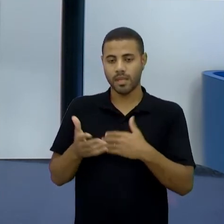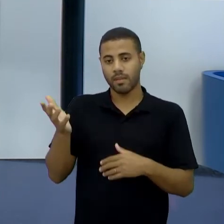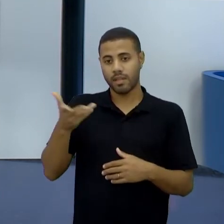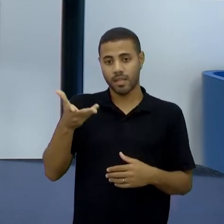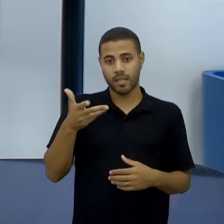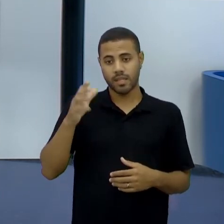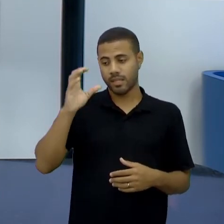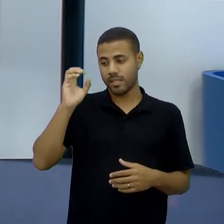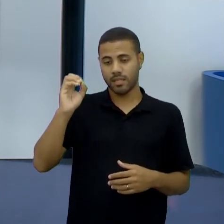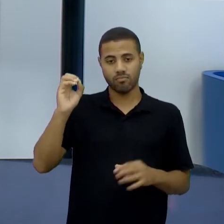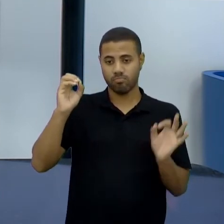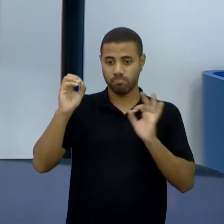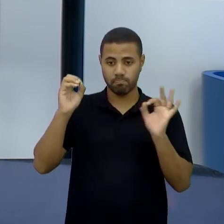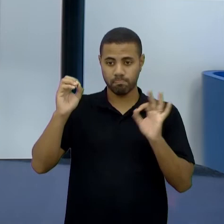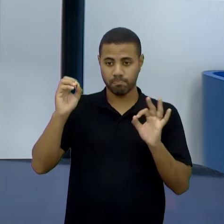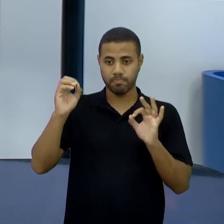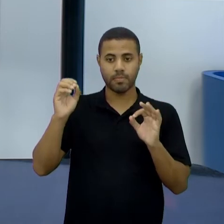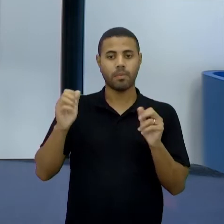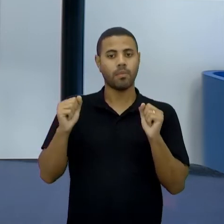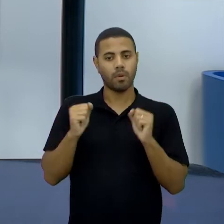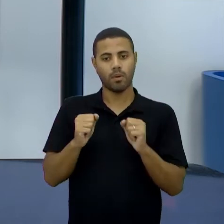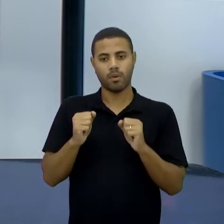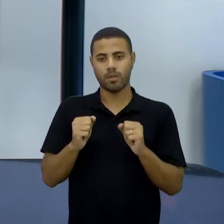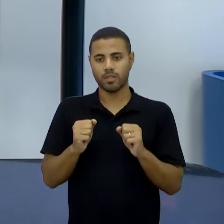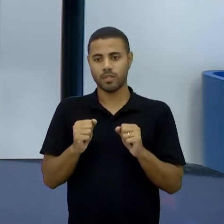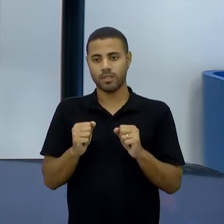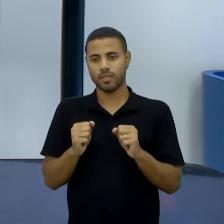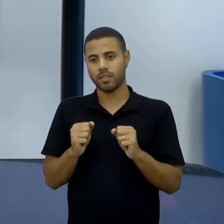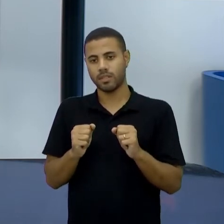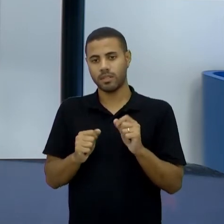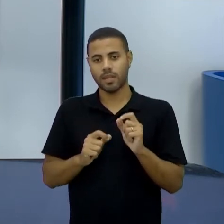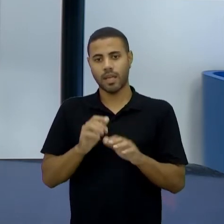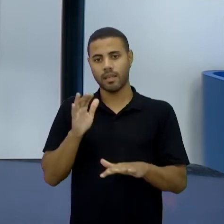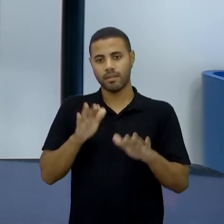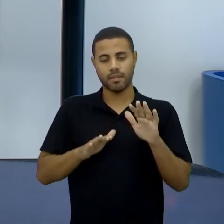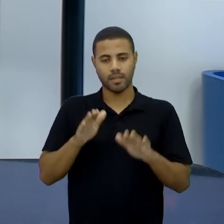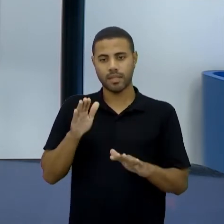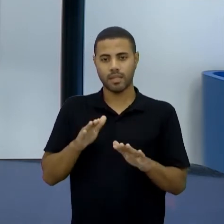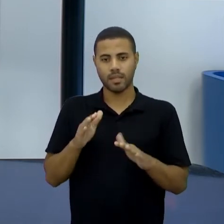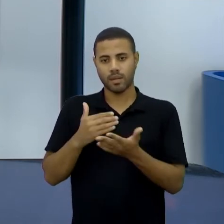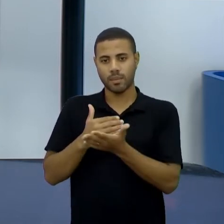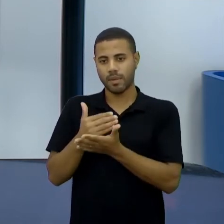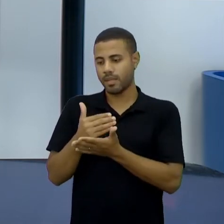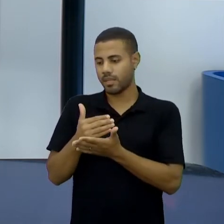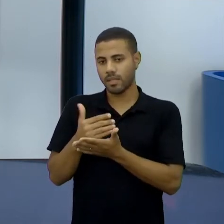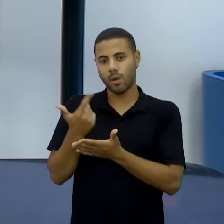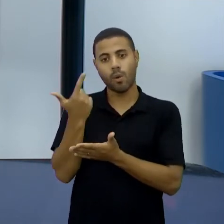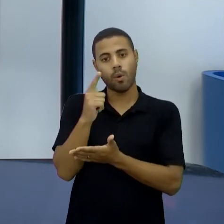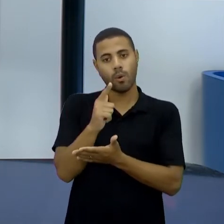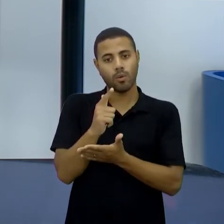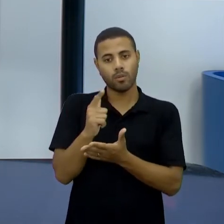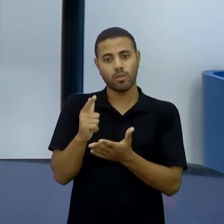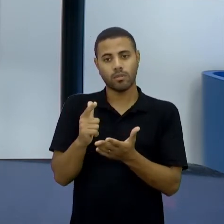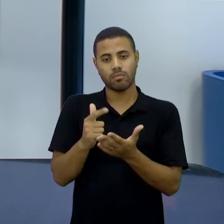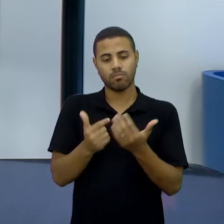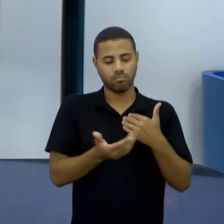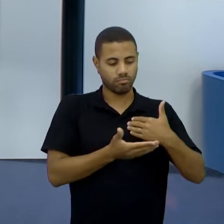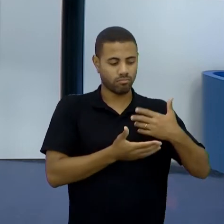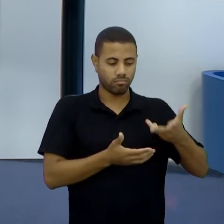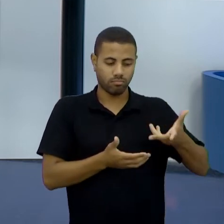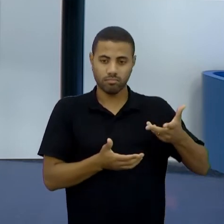zero, né? E você também, nem sempre você começa da posição zero, tá certo?